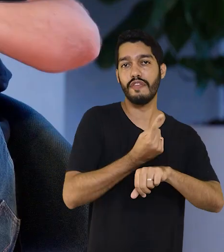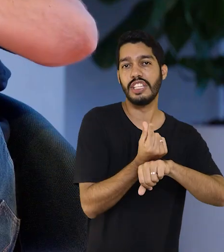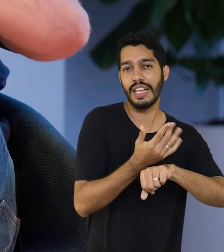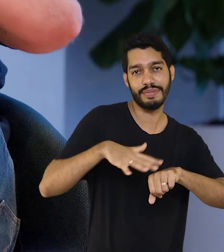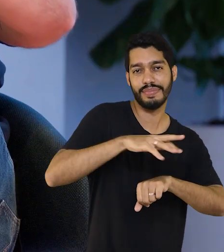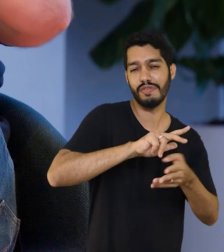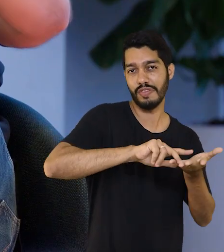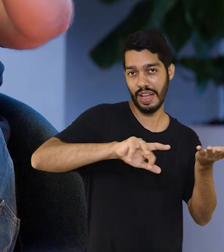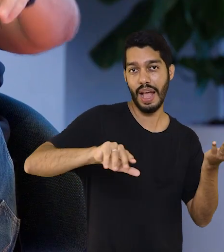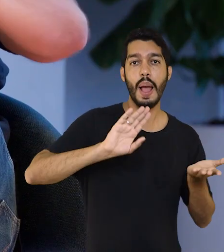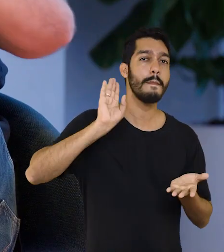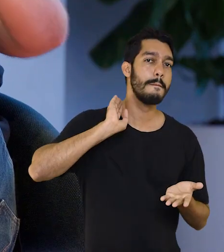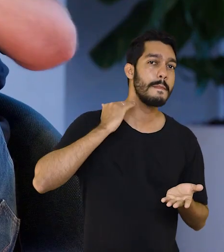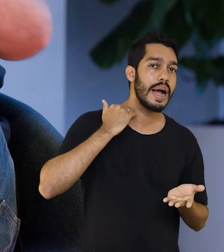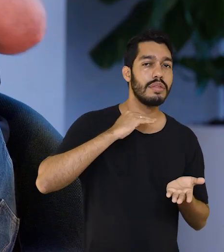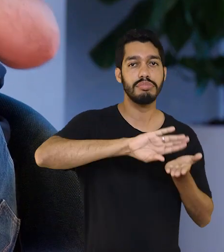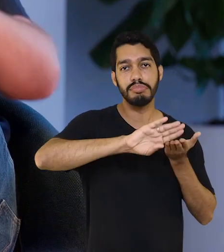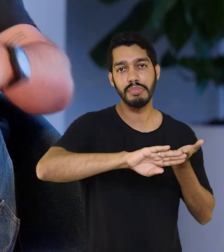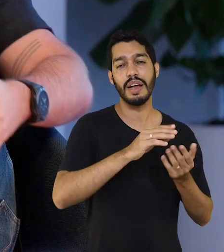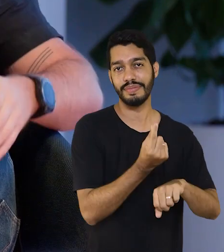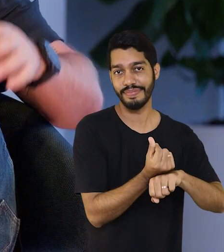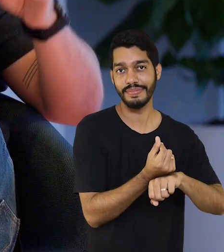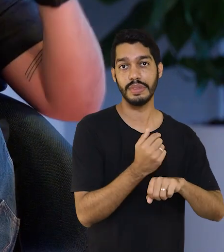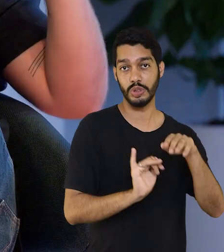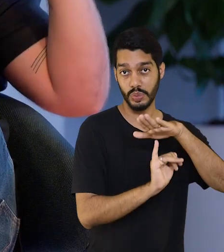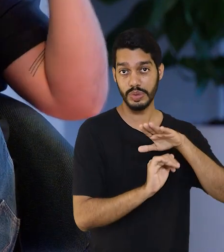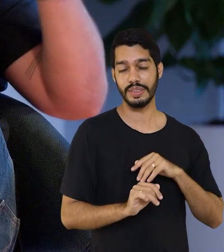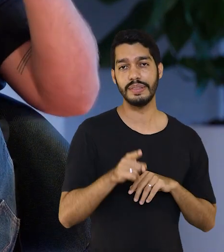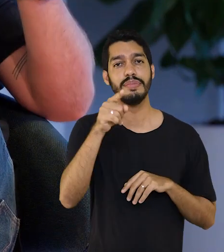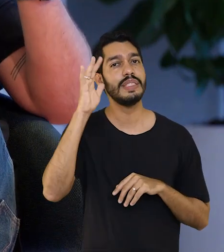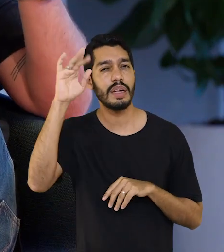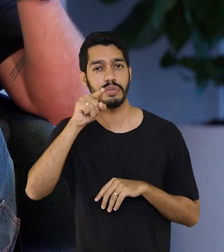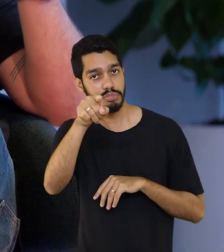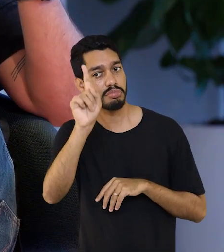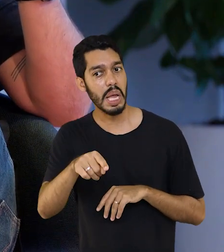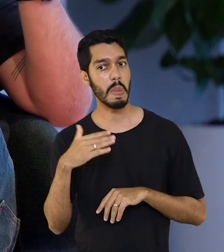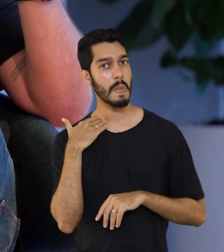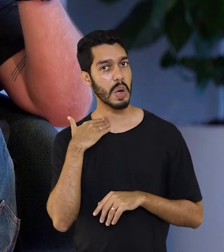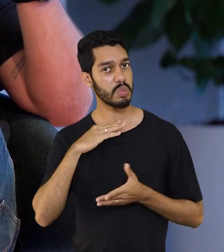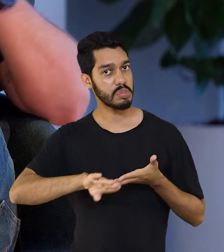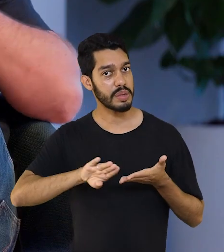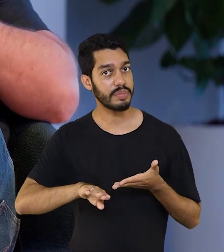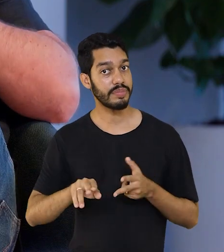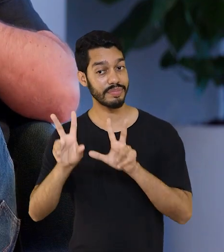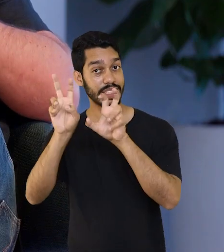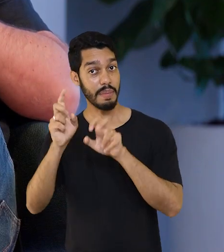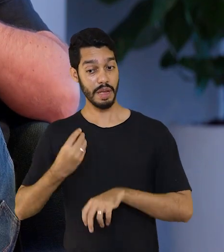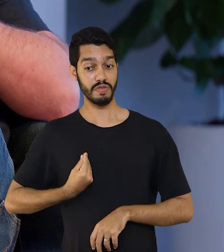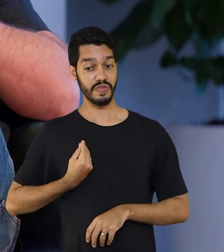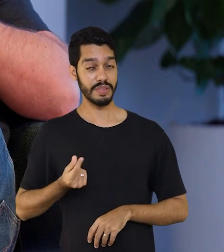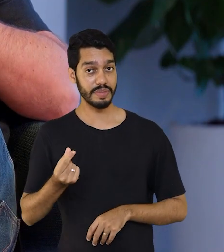Nubank é nosso cliente. Enfim, a gente tem vários bancos clientes. Você já parou para pensar assim, cara, se você é um